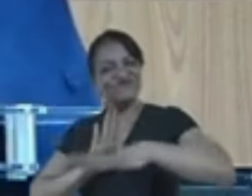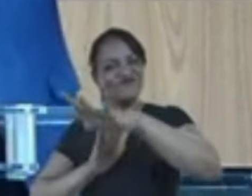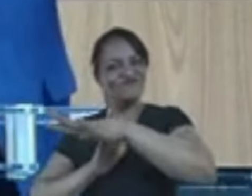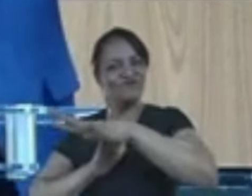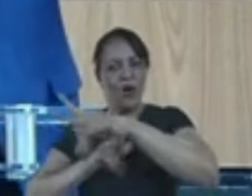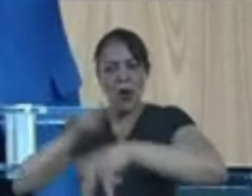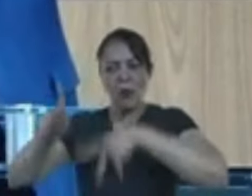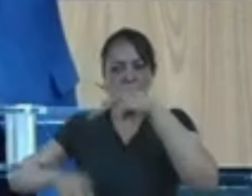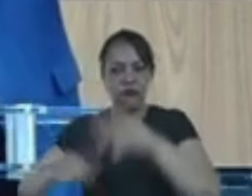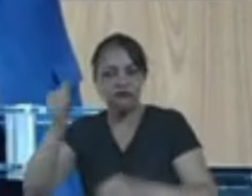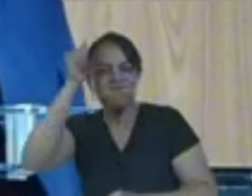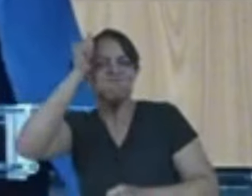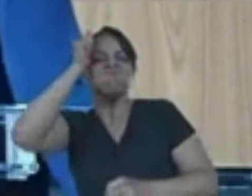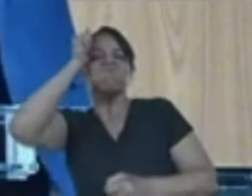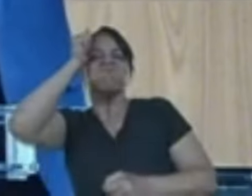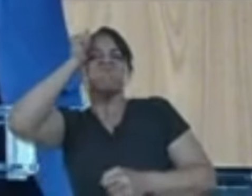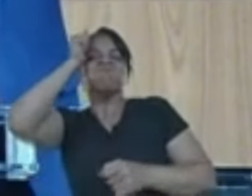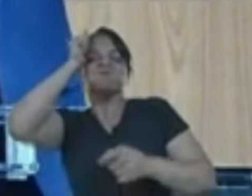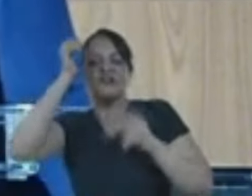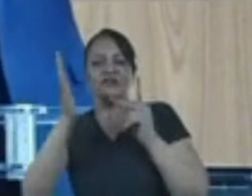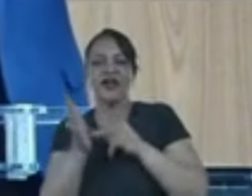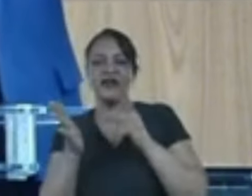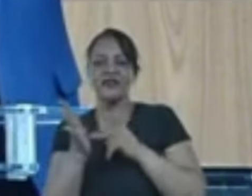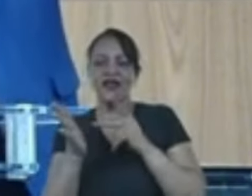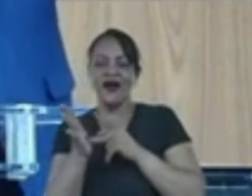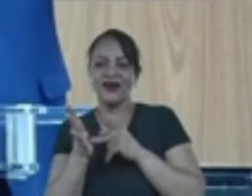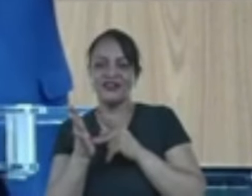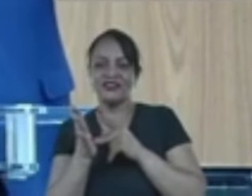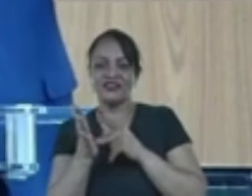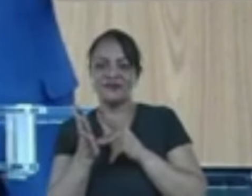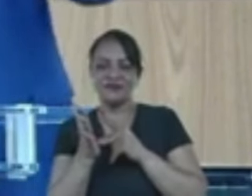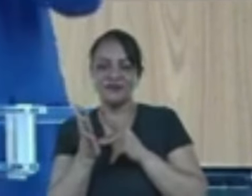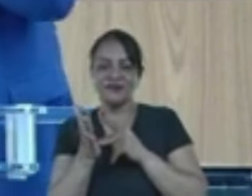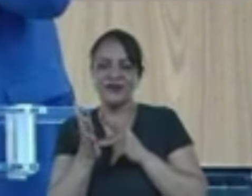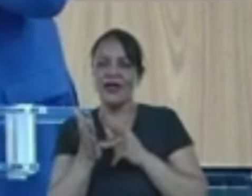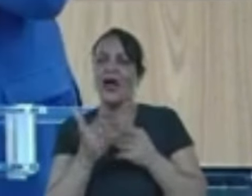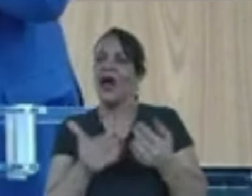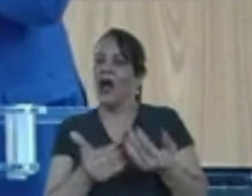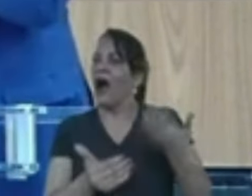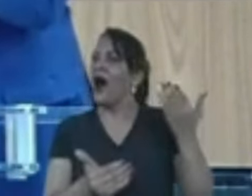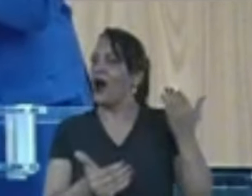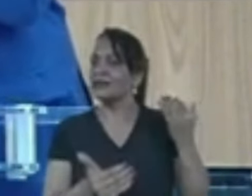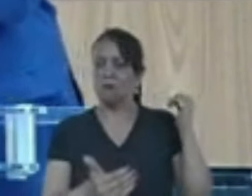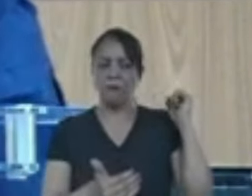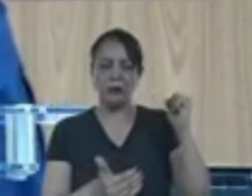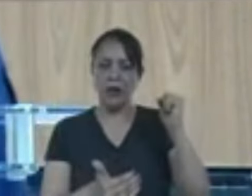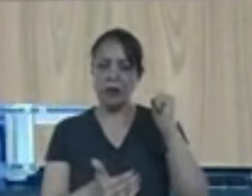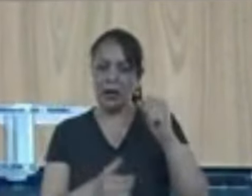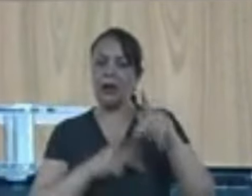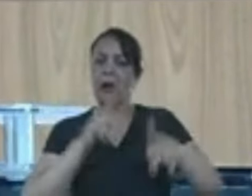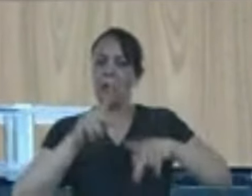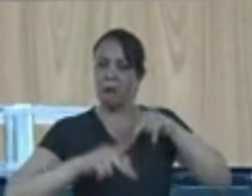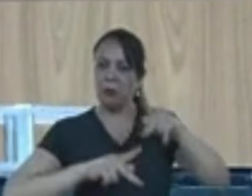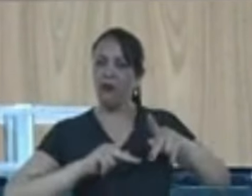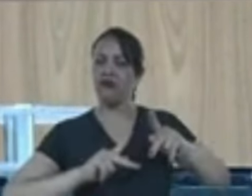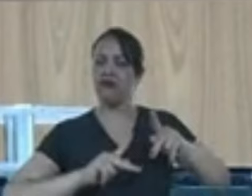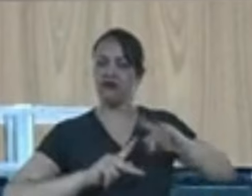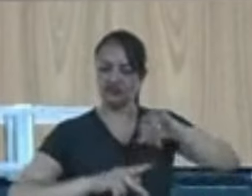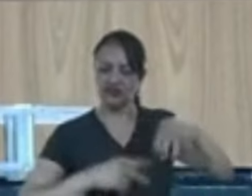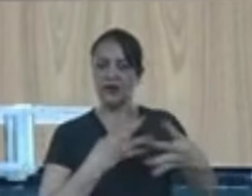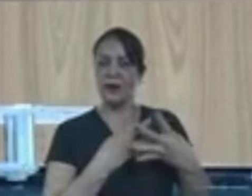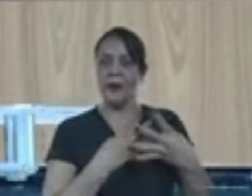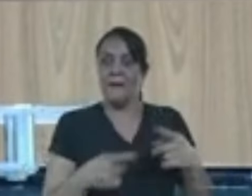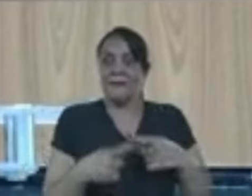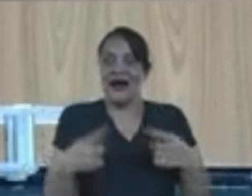matando muito israelita, muito judeu. Mas nesse momento, Deus conseguiu fazer eles